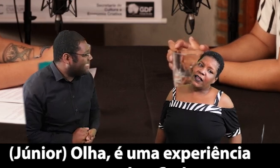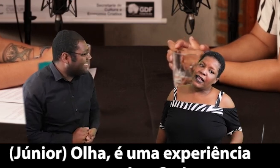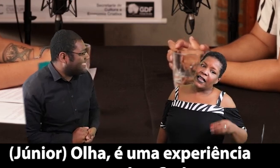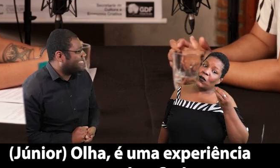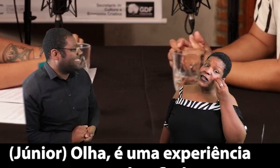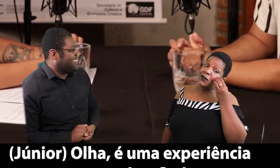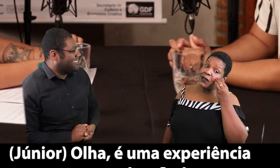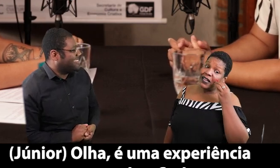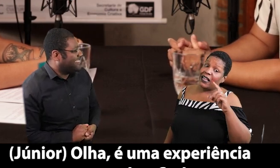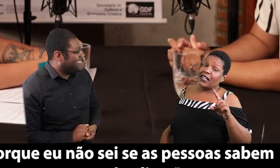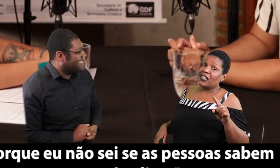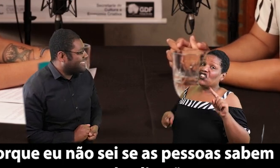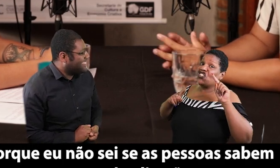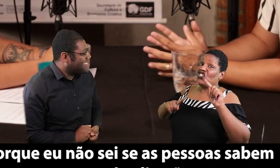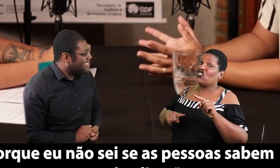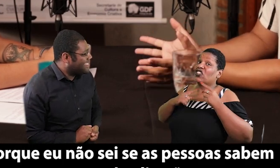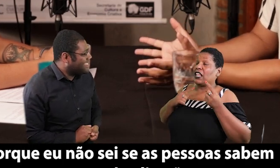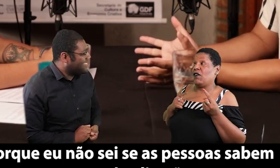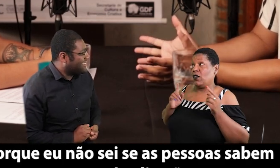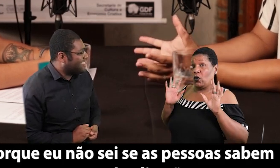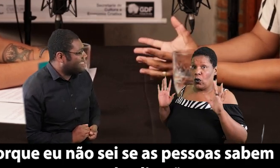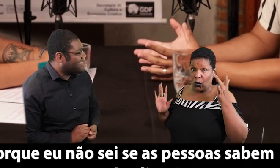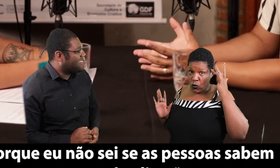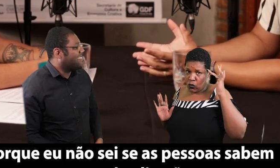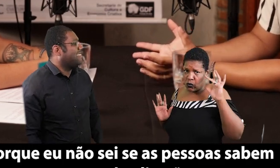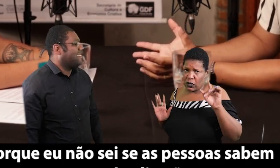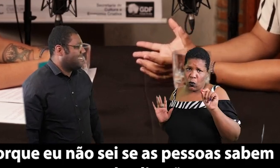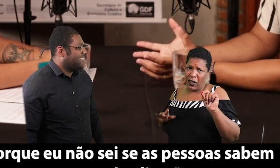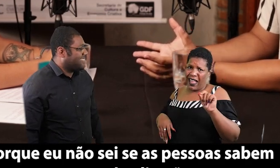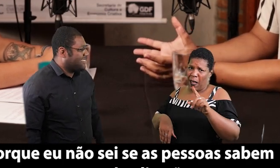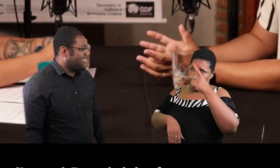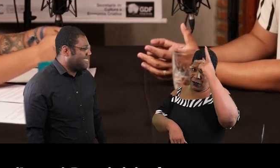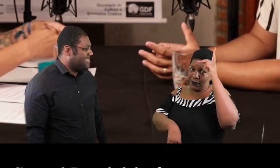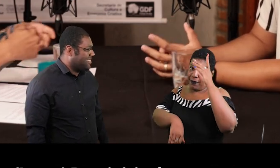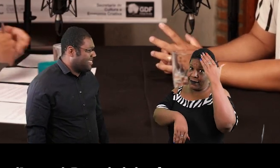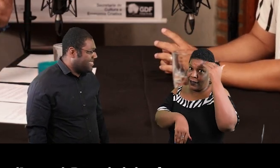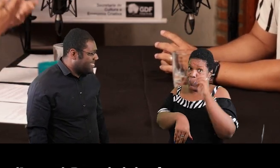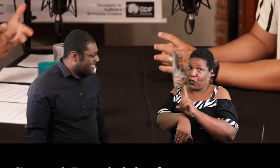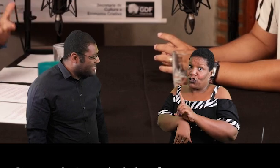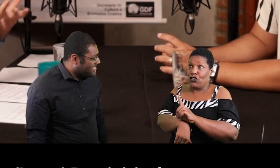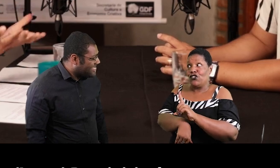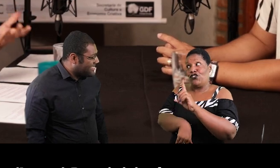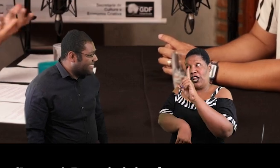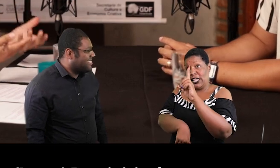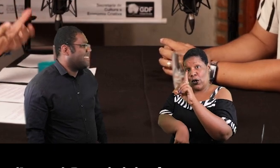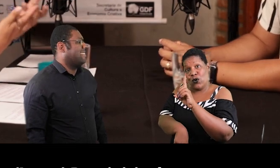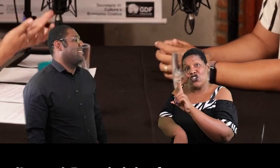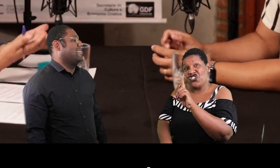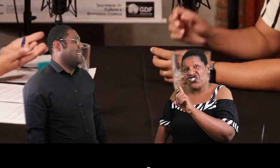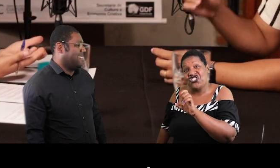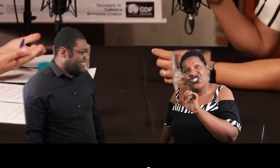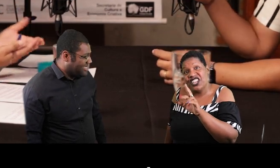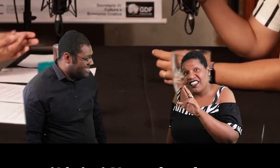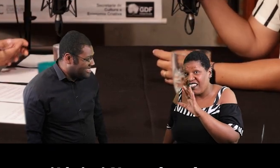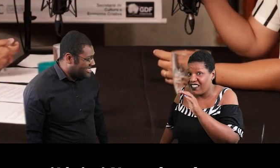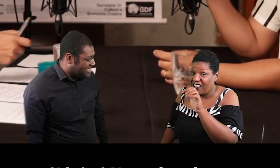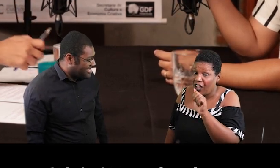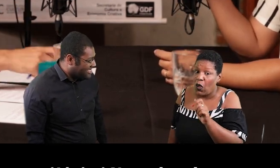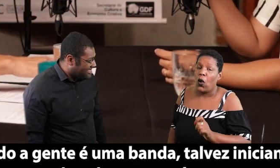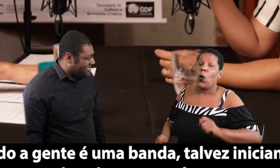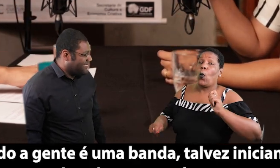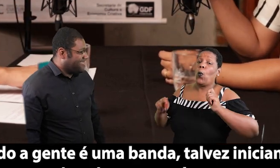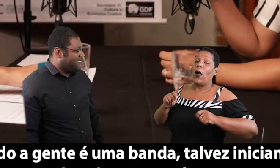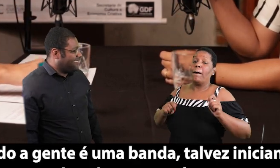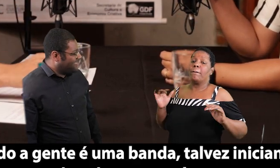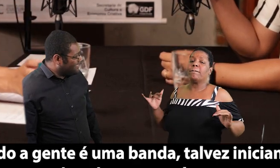pouco desafiadora, porque eu não sei se as pessoas sabem o que é direção. Pra início de conversa, vamos botar. Numa banda,